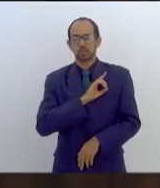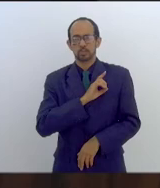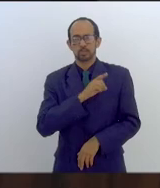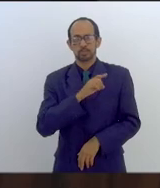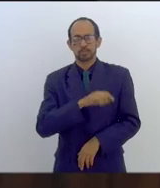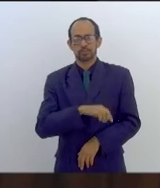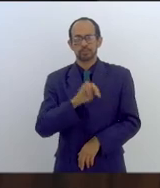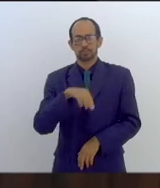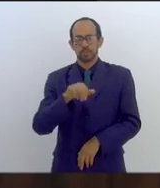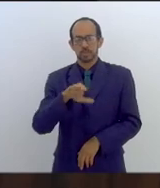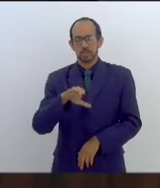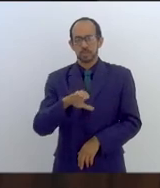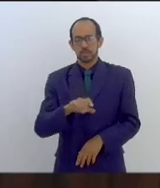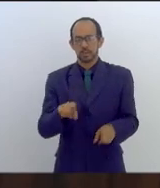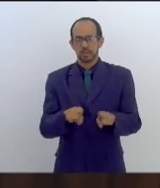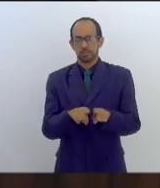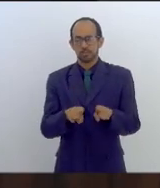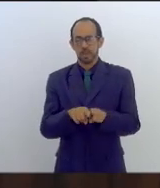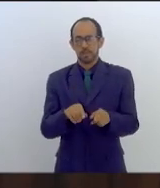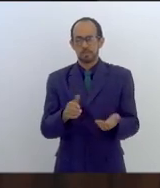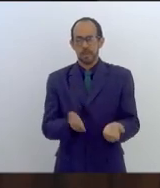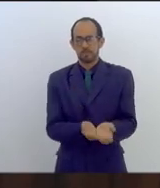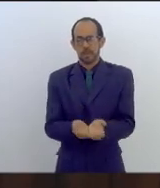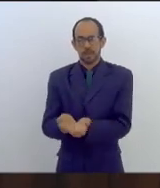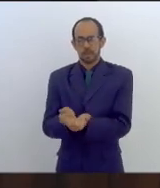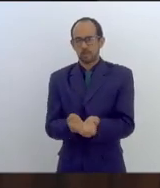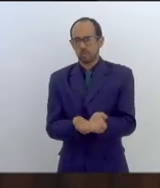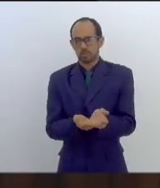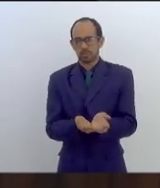Carlos Mink, deputado Bebeto,